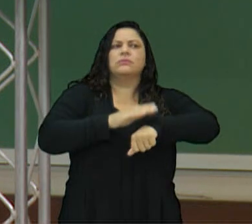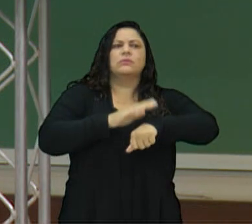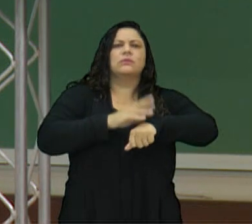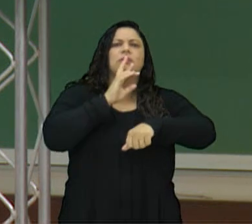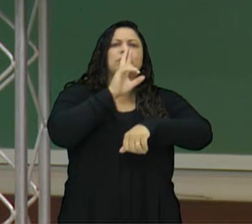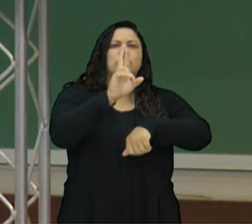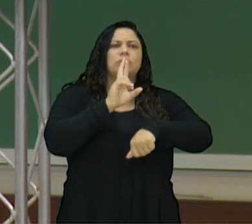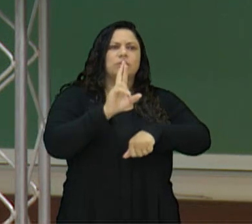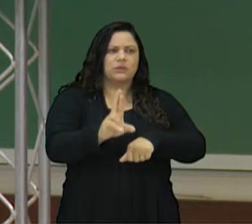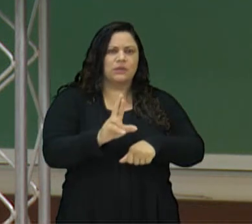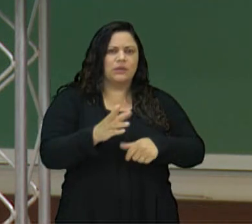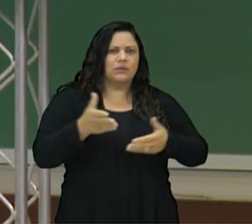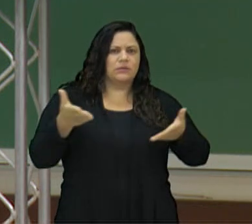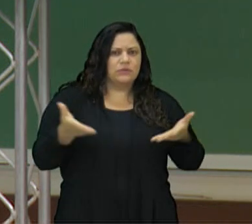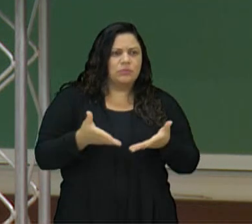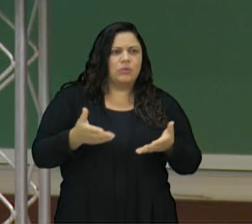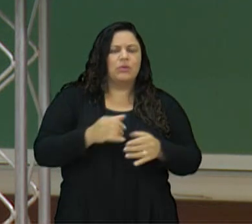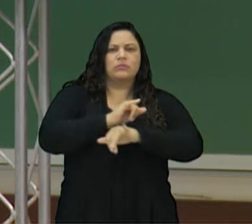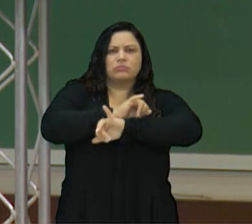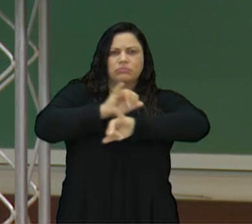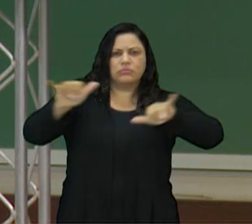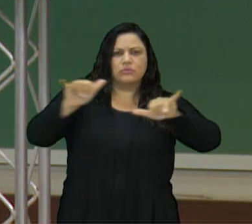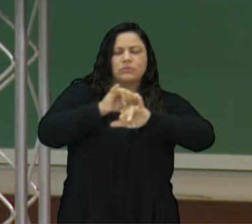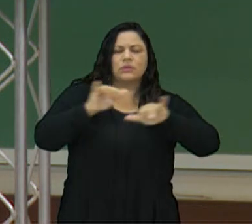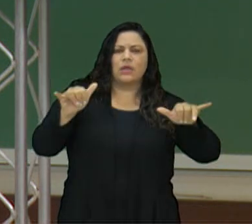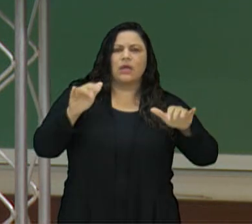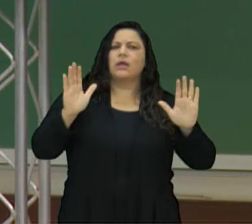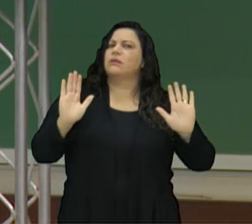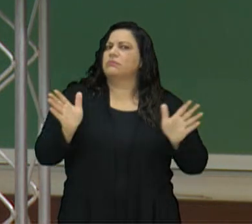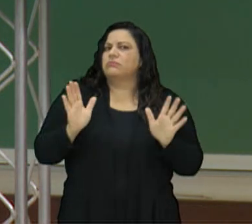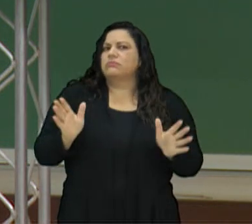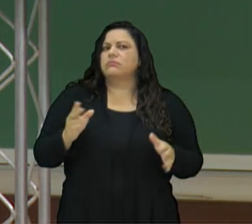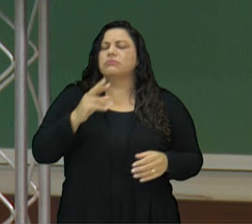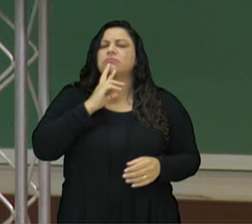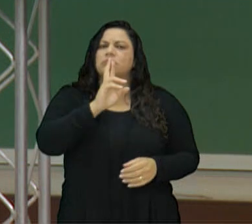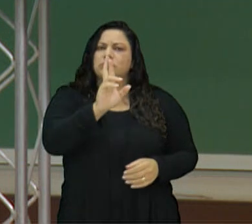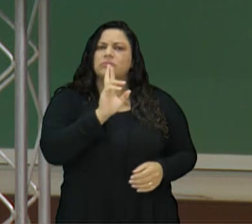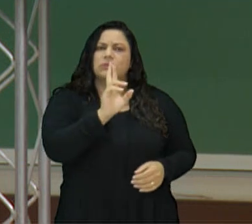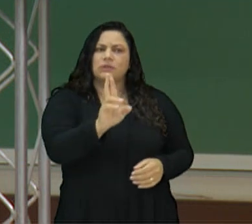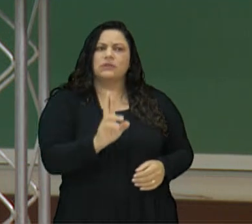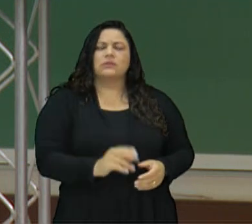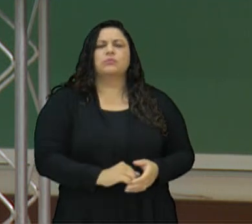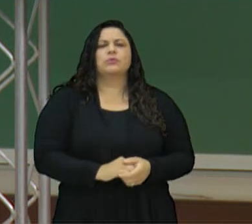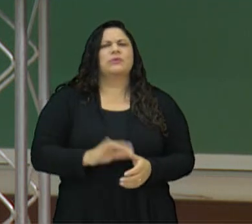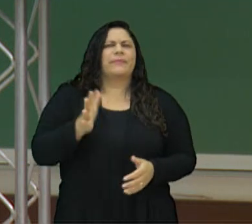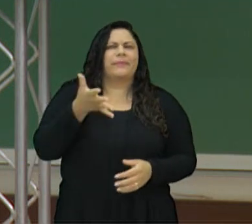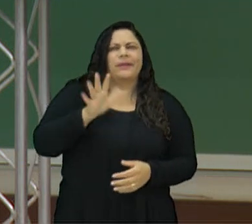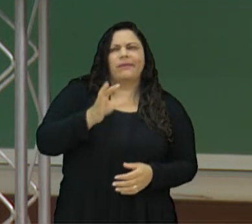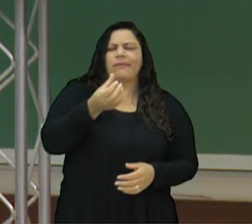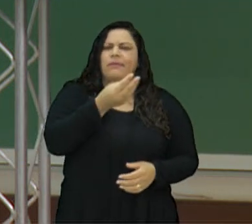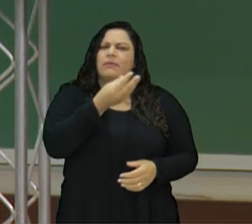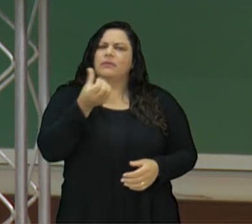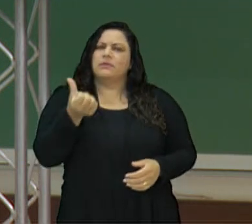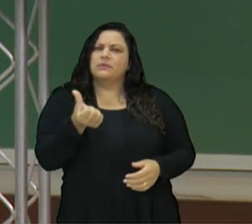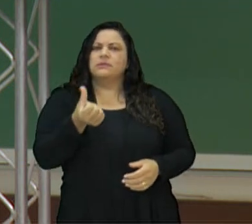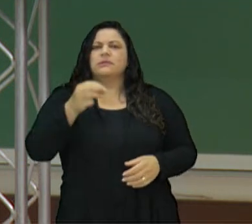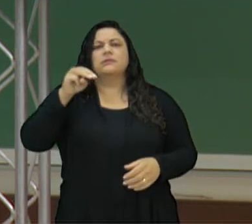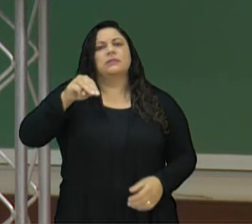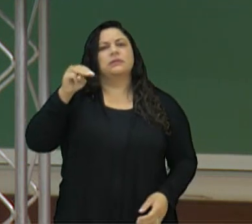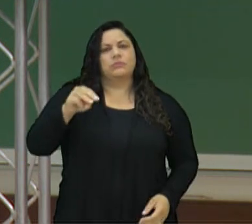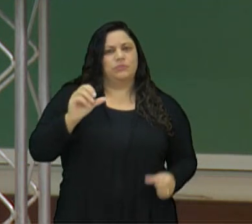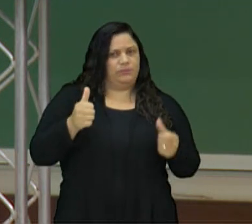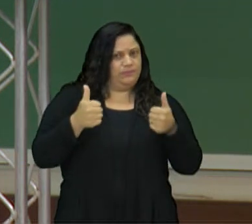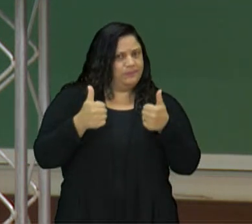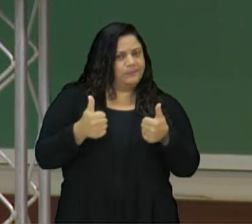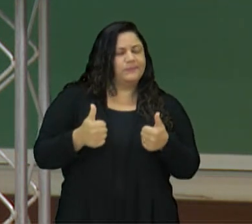do anunciante, ele costuma responder a um contato em aproximadamente 36 minutos,